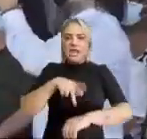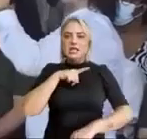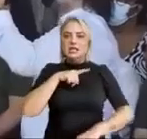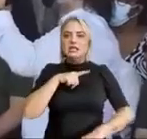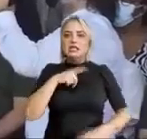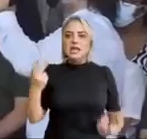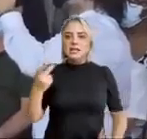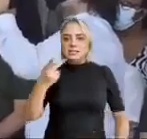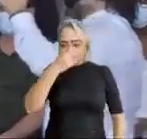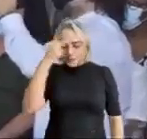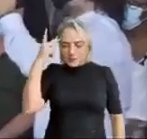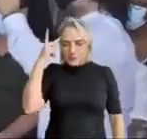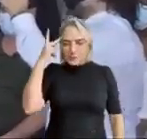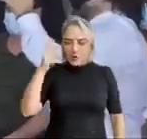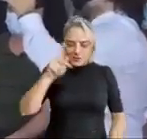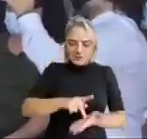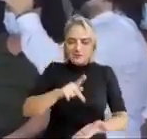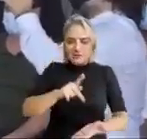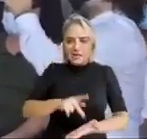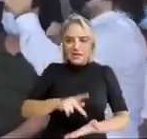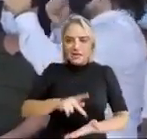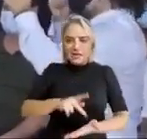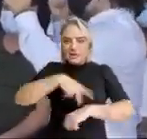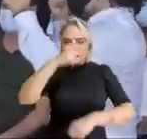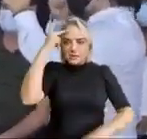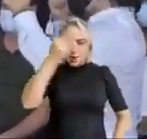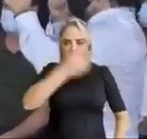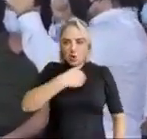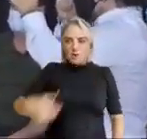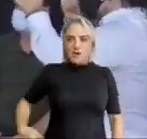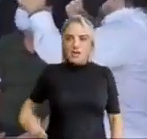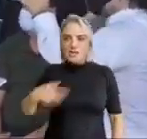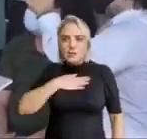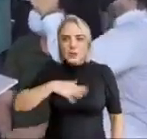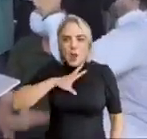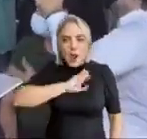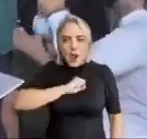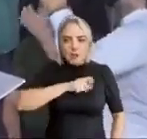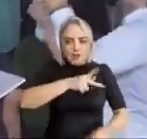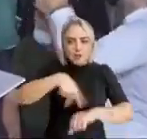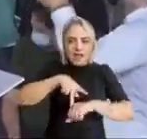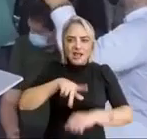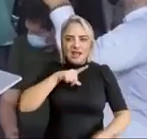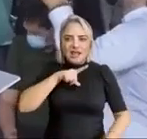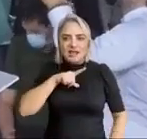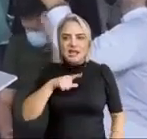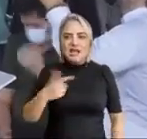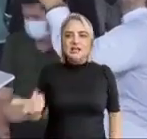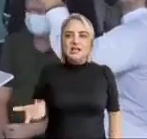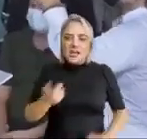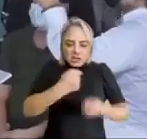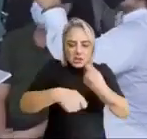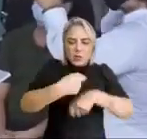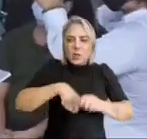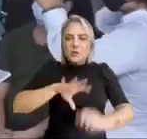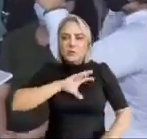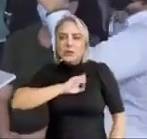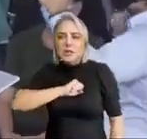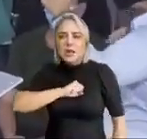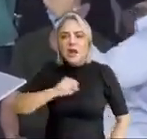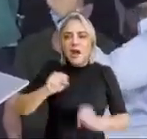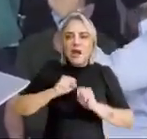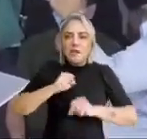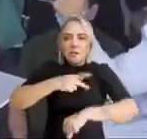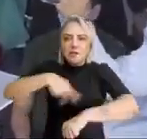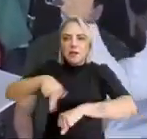verdade. Esse país tem que ter gente governando que gosta do país. Esse país tem que ter economista que gosta desse país. Esse país não pode